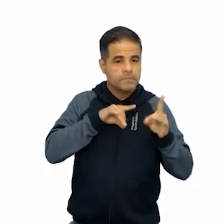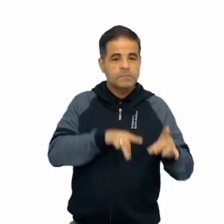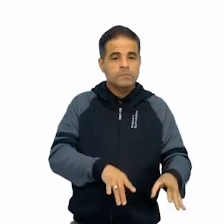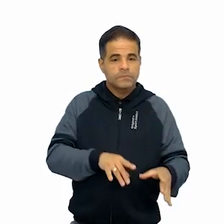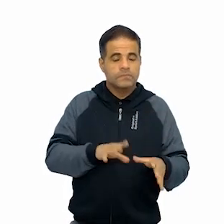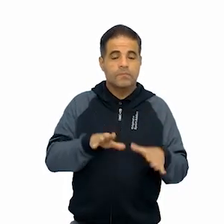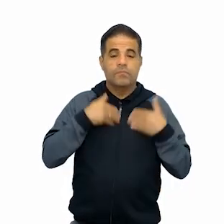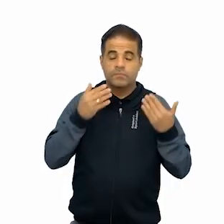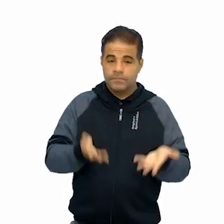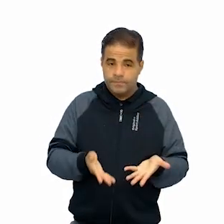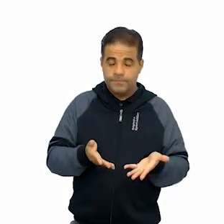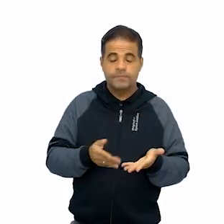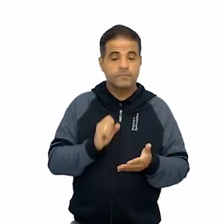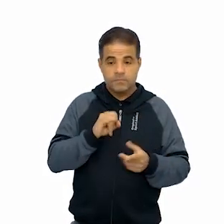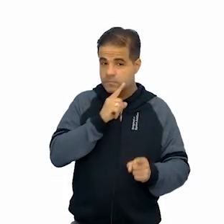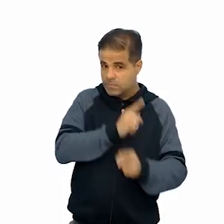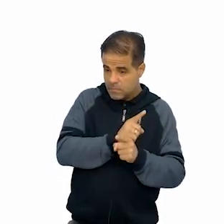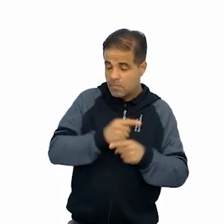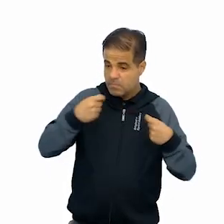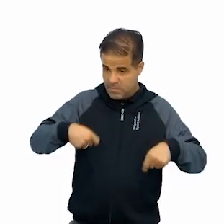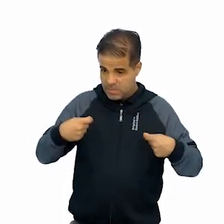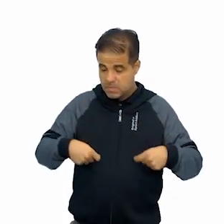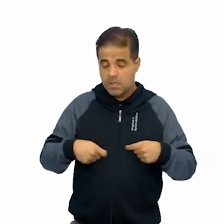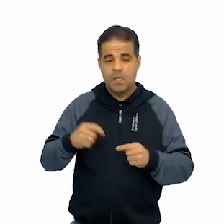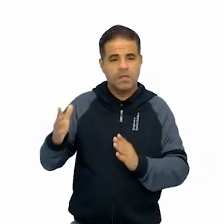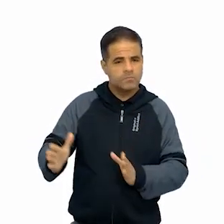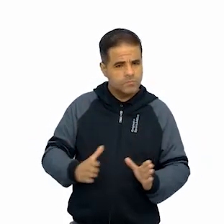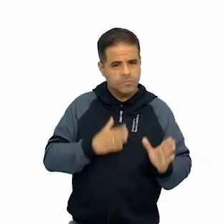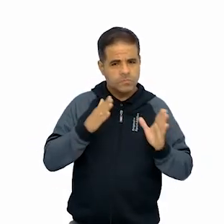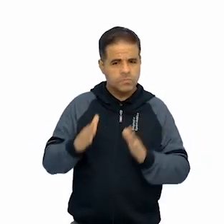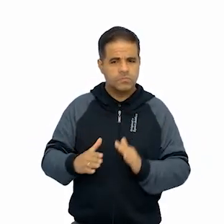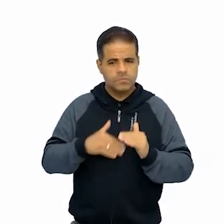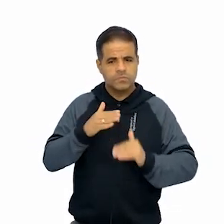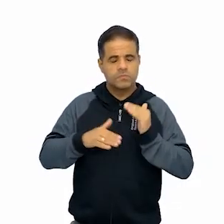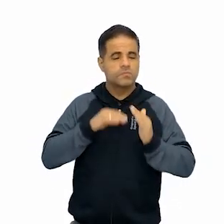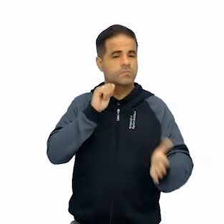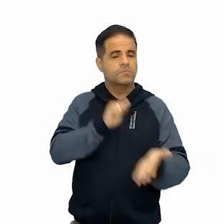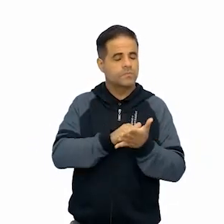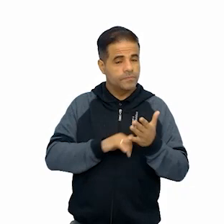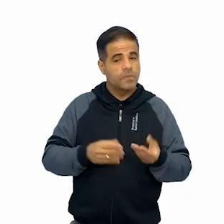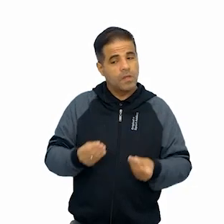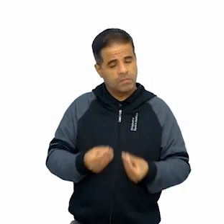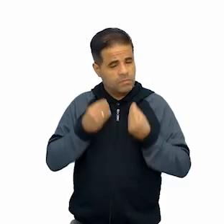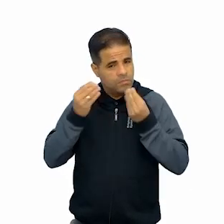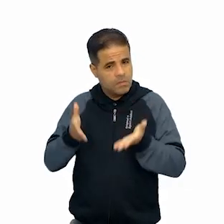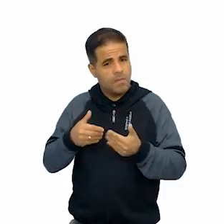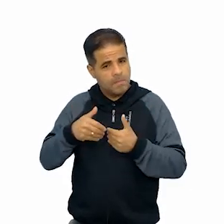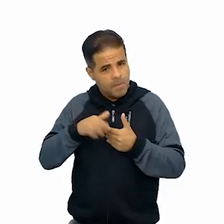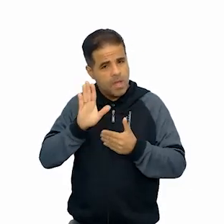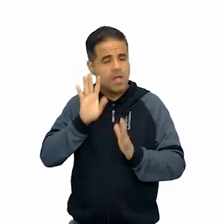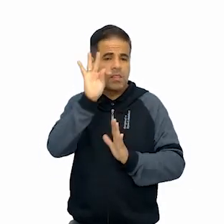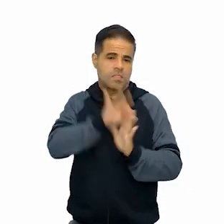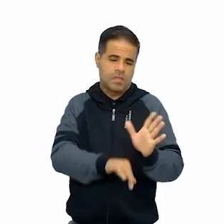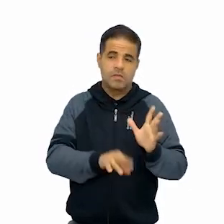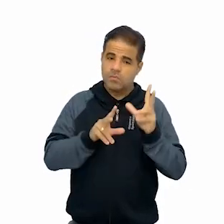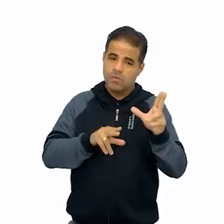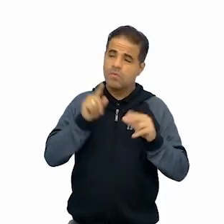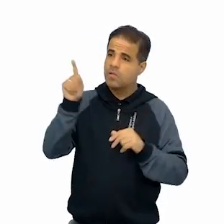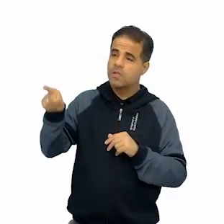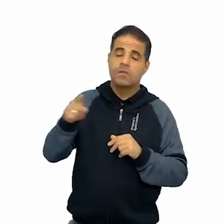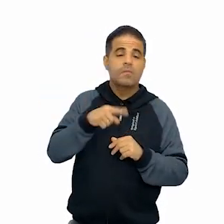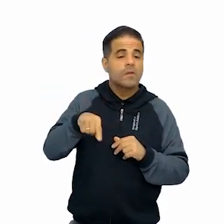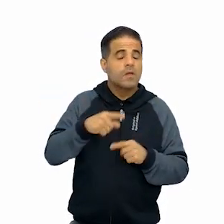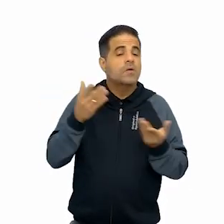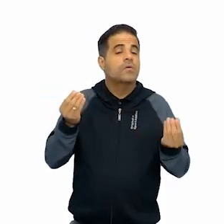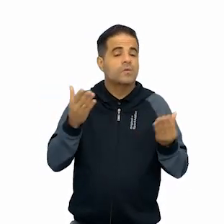Porém, se você achar necessário, durante o desenvolvimento das atividades, ofereça mais textos como esses, para que